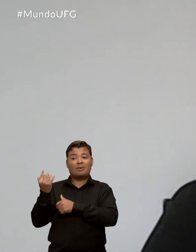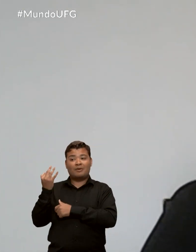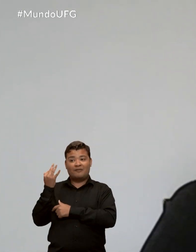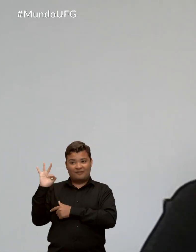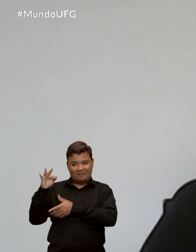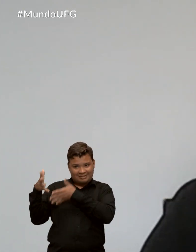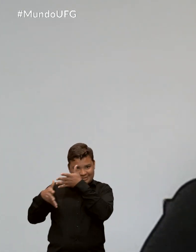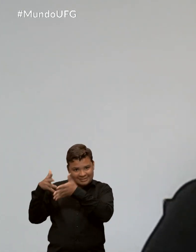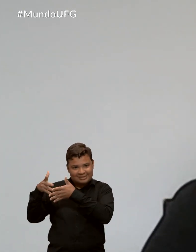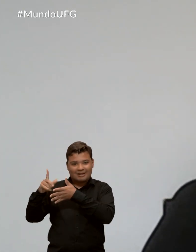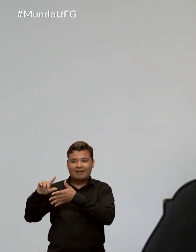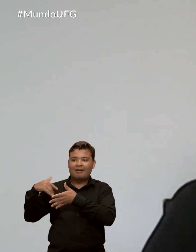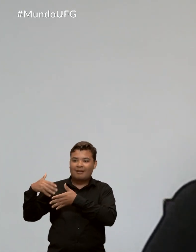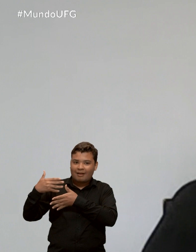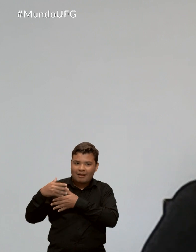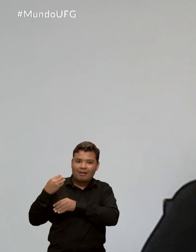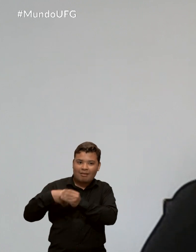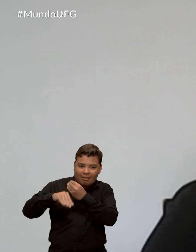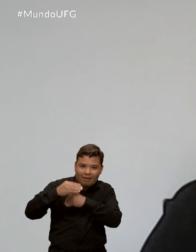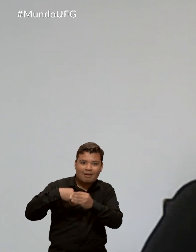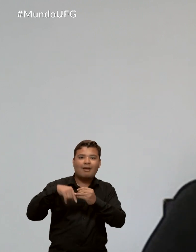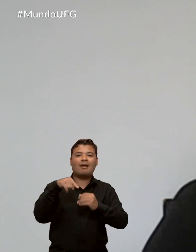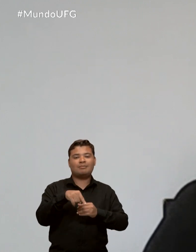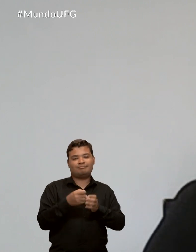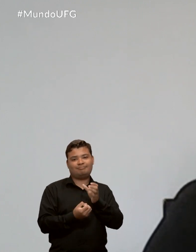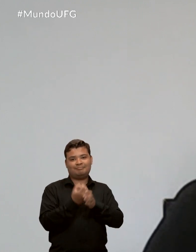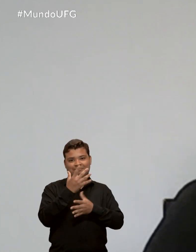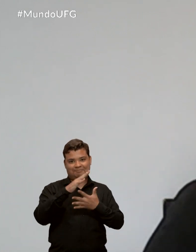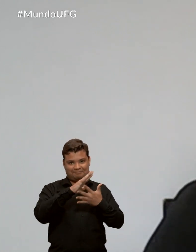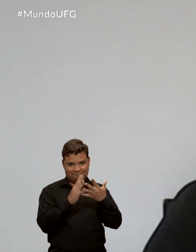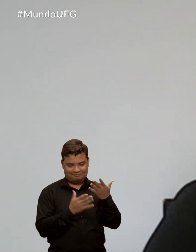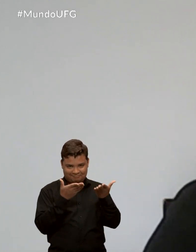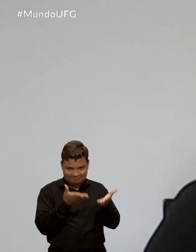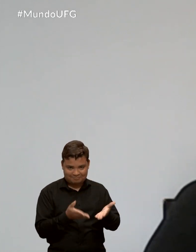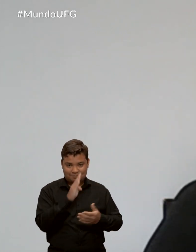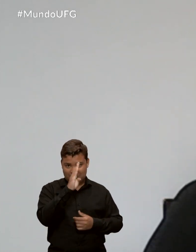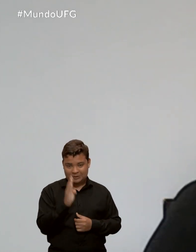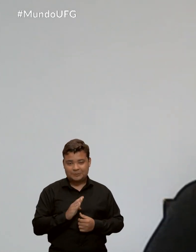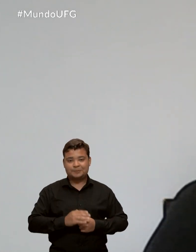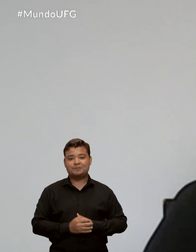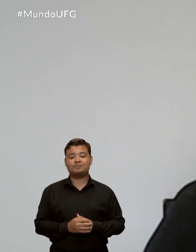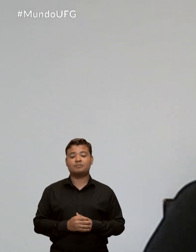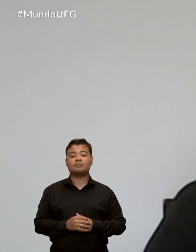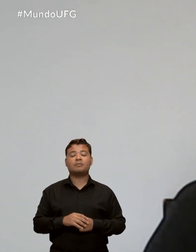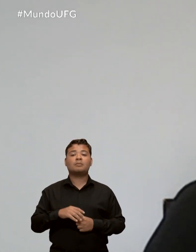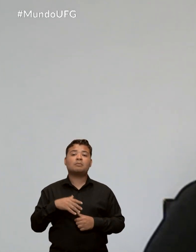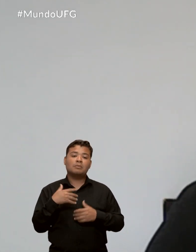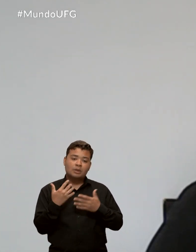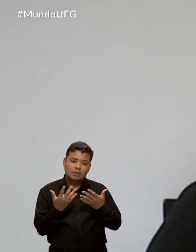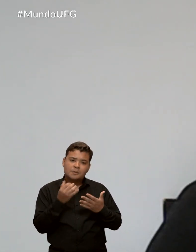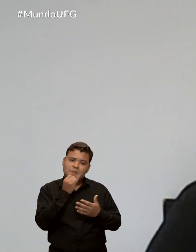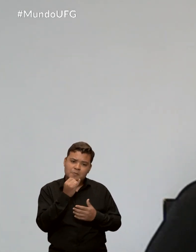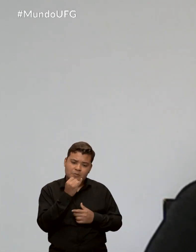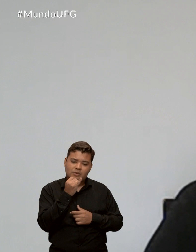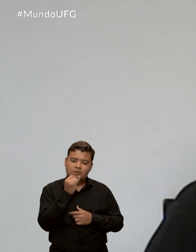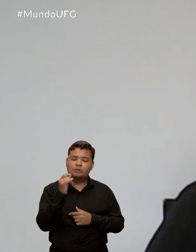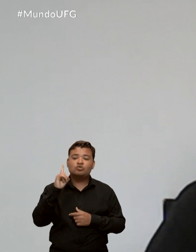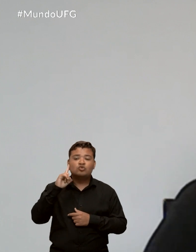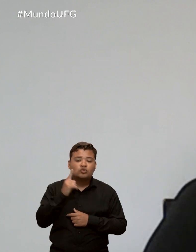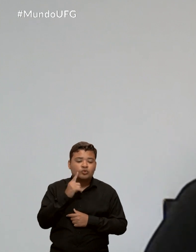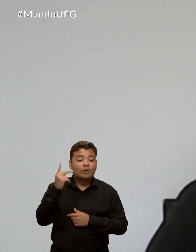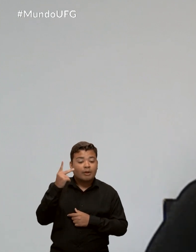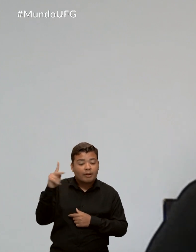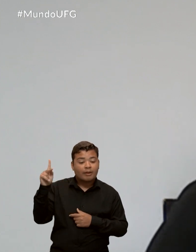francesa. Então, a gente consegue compreender o que um